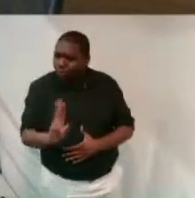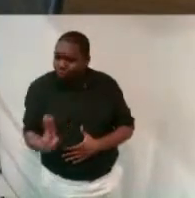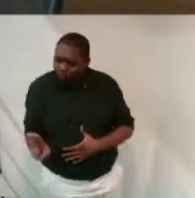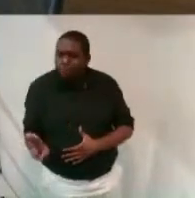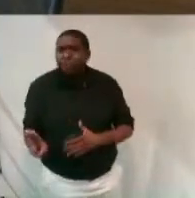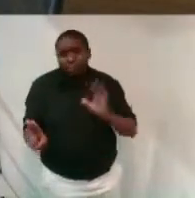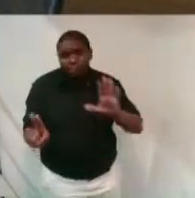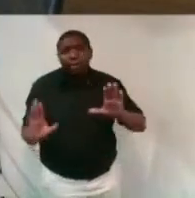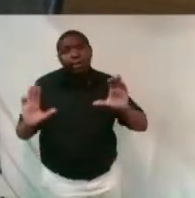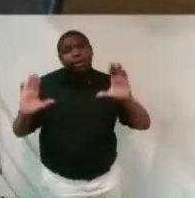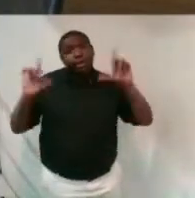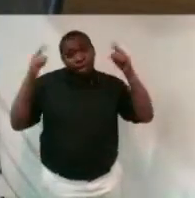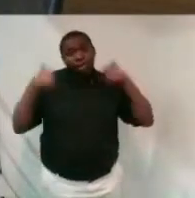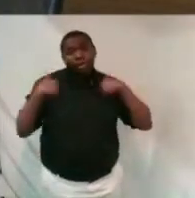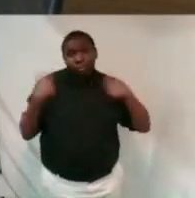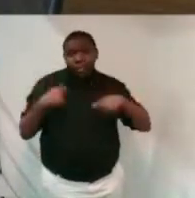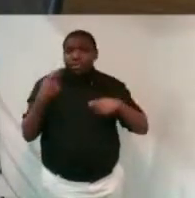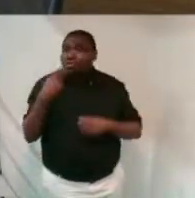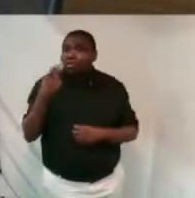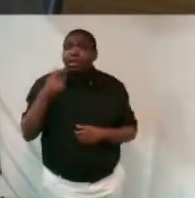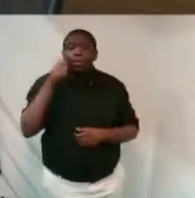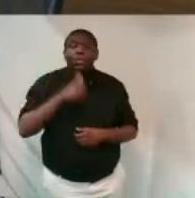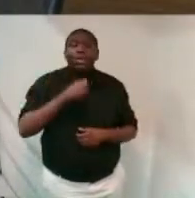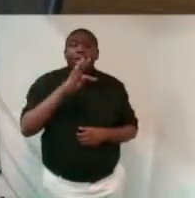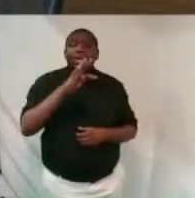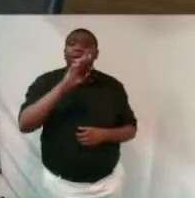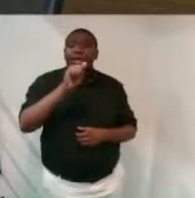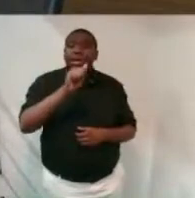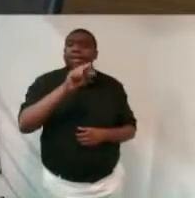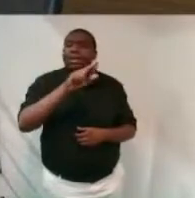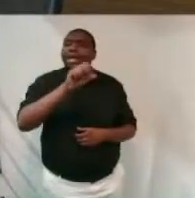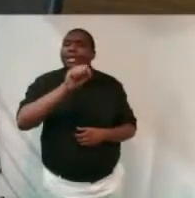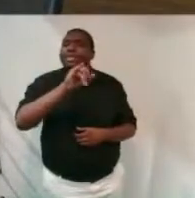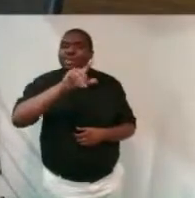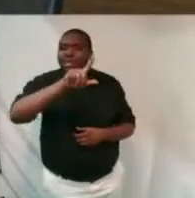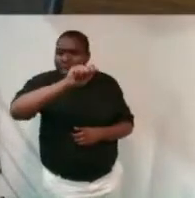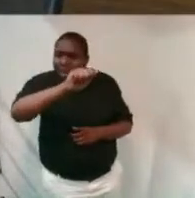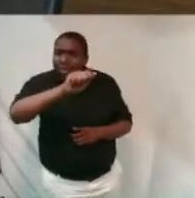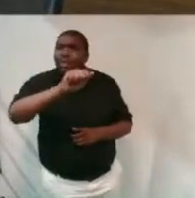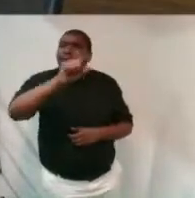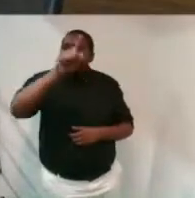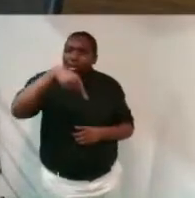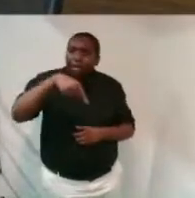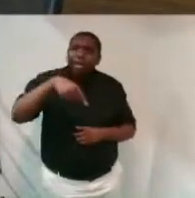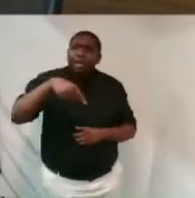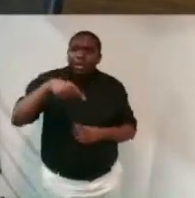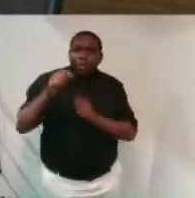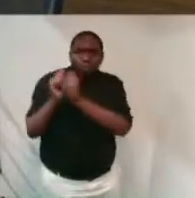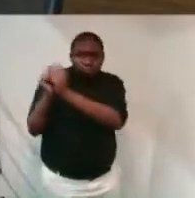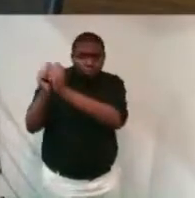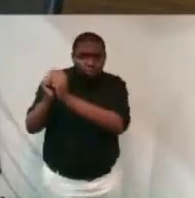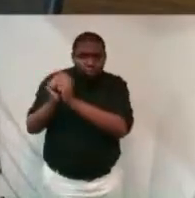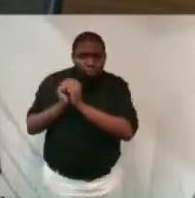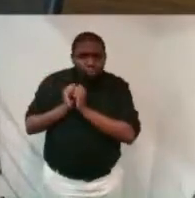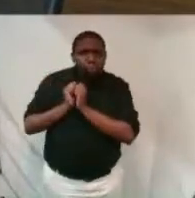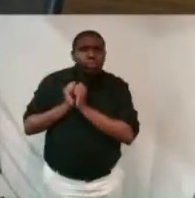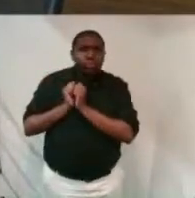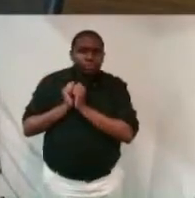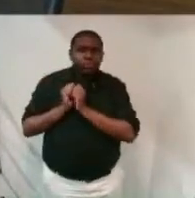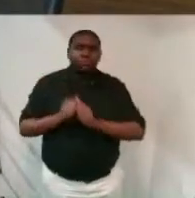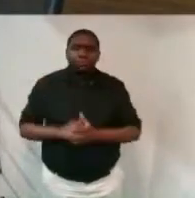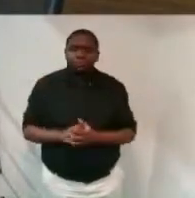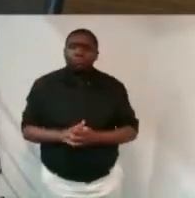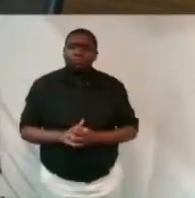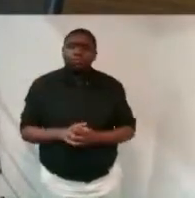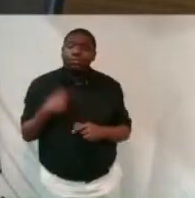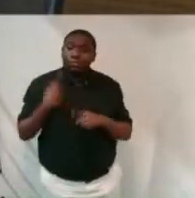claro, eu tenho que citar a Tarsila como a meu braço direito, como eu sempre digo, é braço direito, é braço esquerdo,